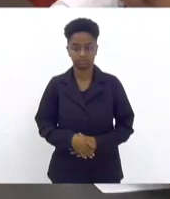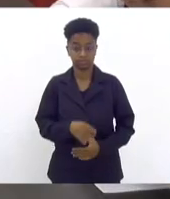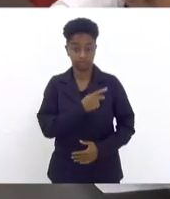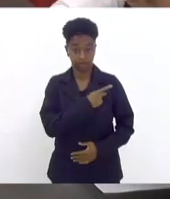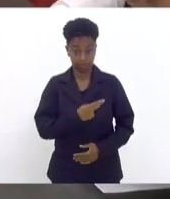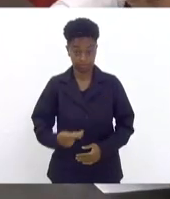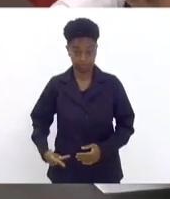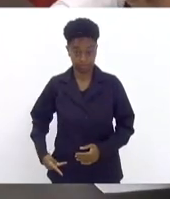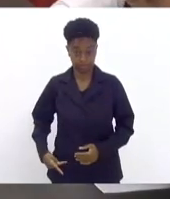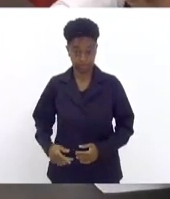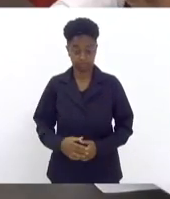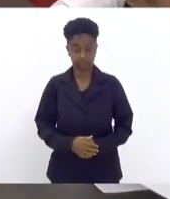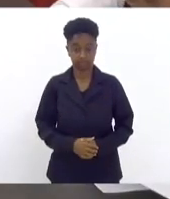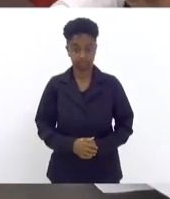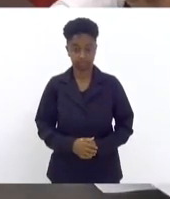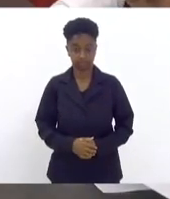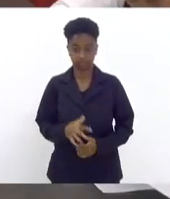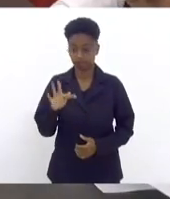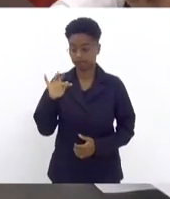Presidente.